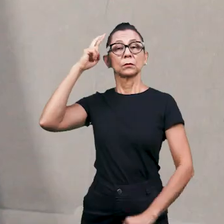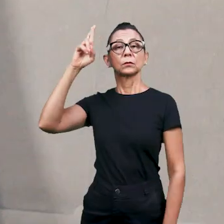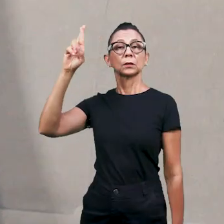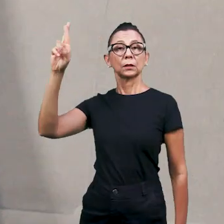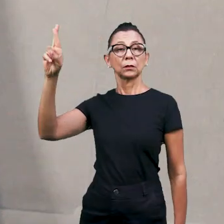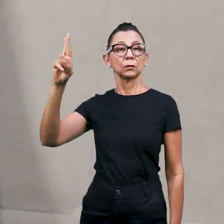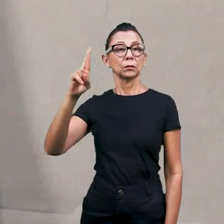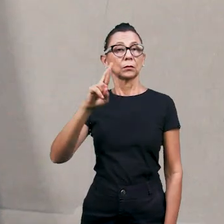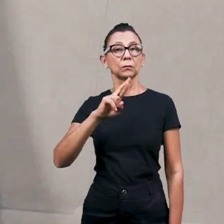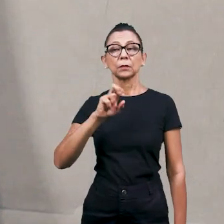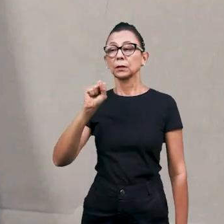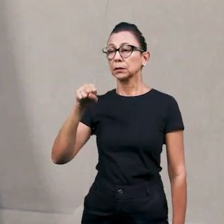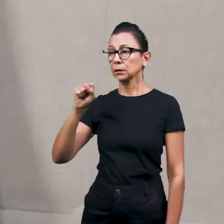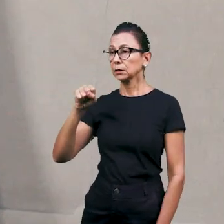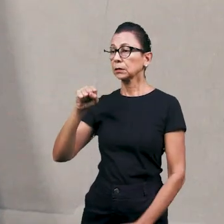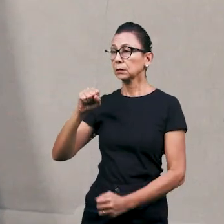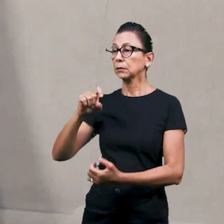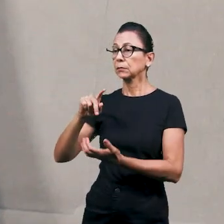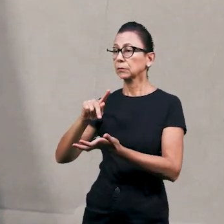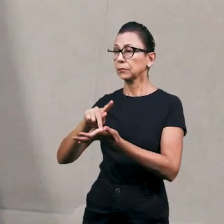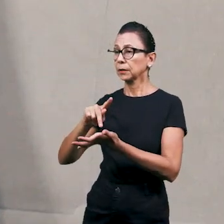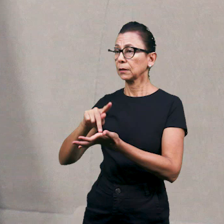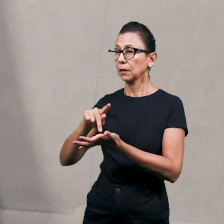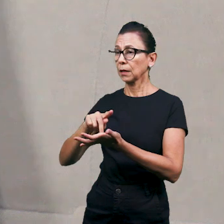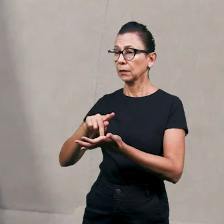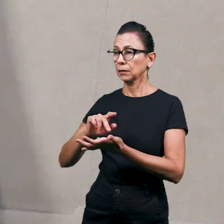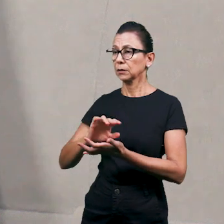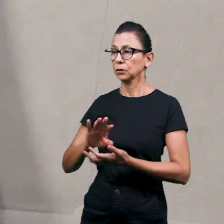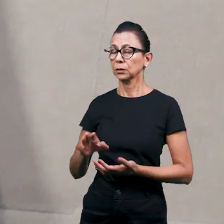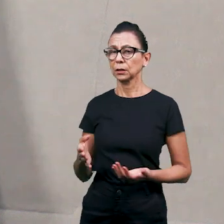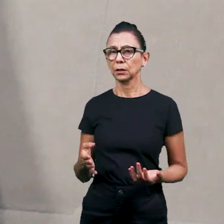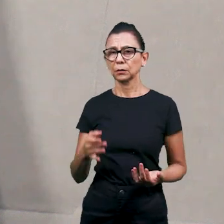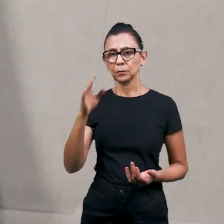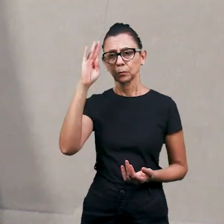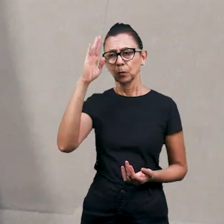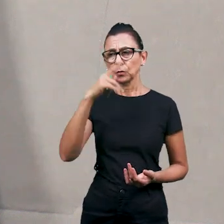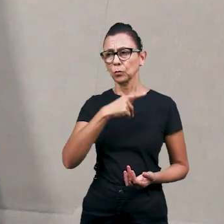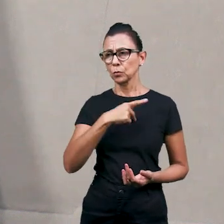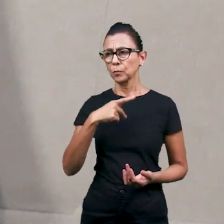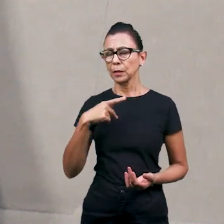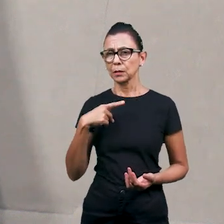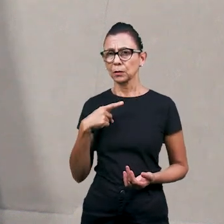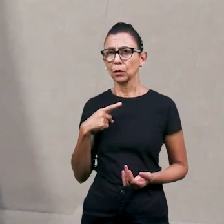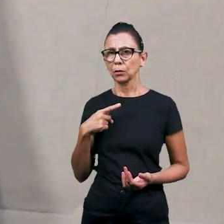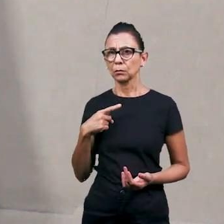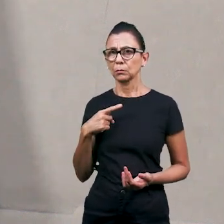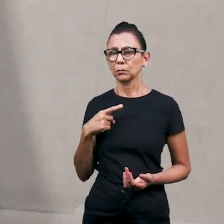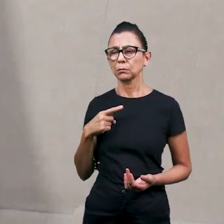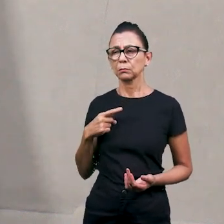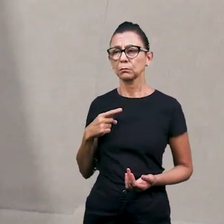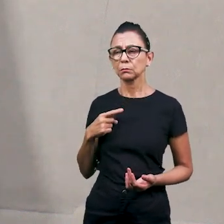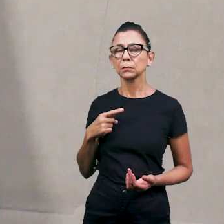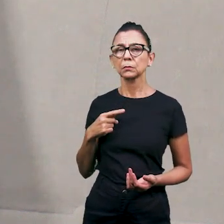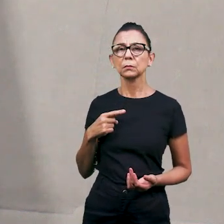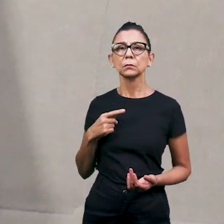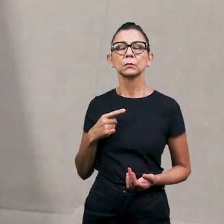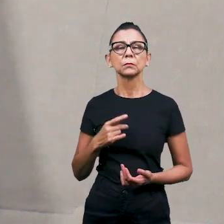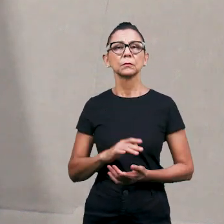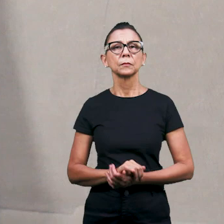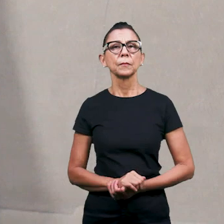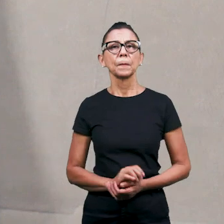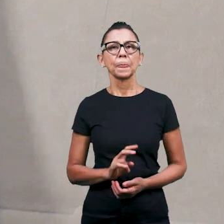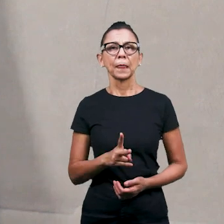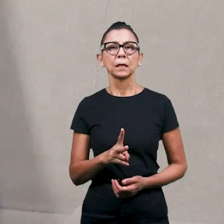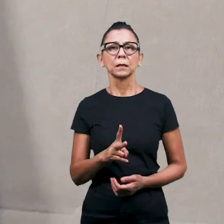impressionado e tem levantado em muitos corações, dos pastores principalmente, uma glorificação. Eu confesso que quando